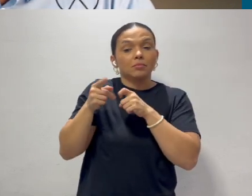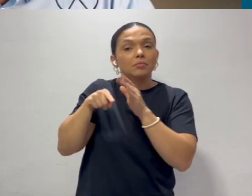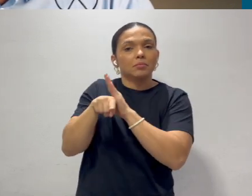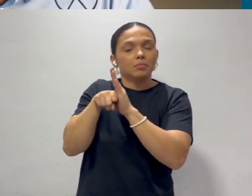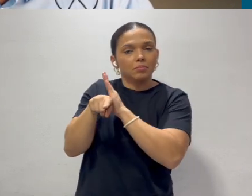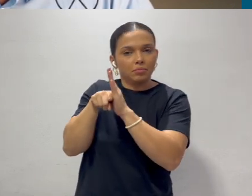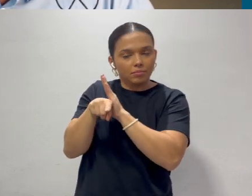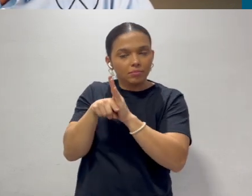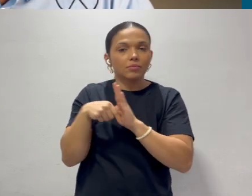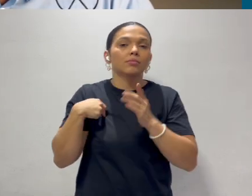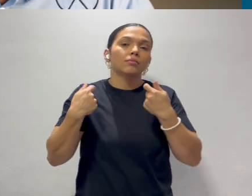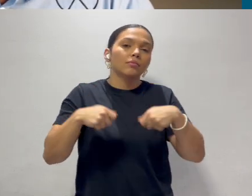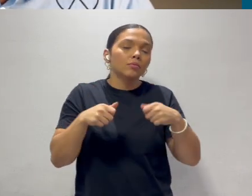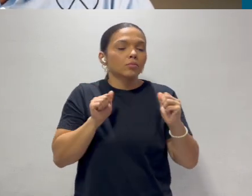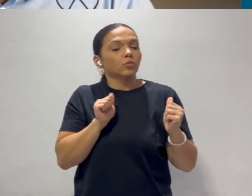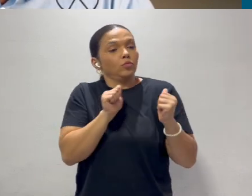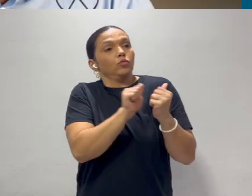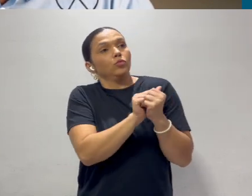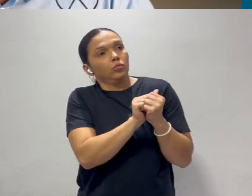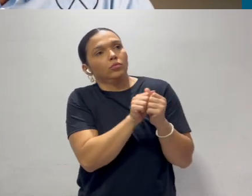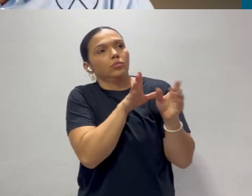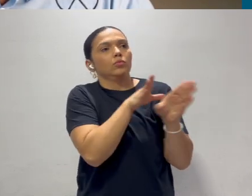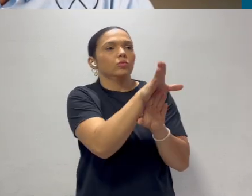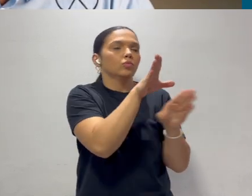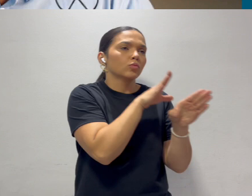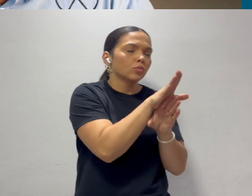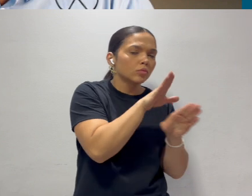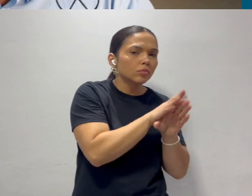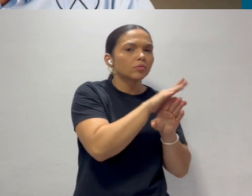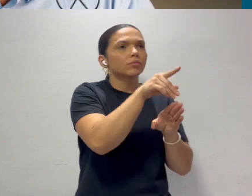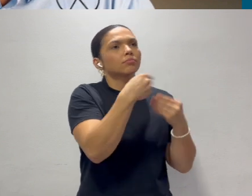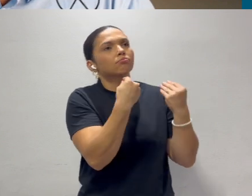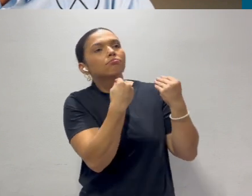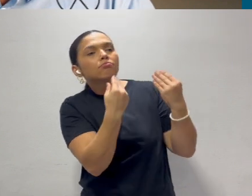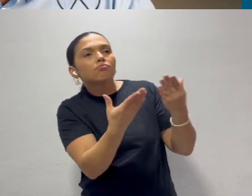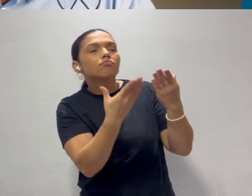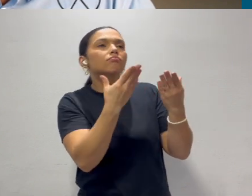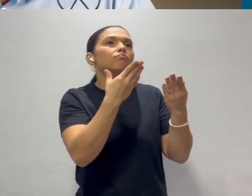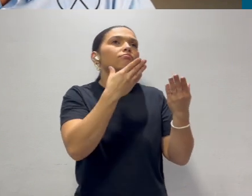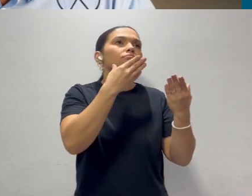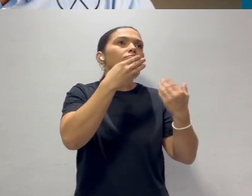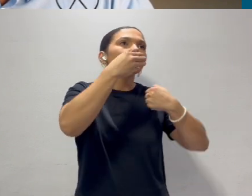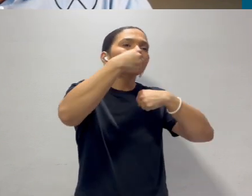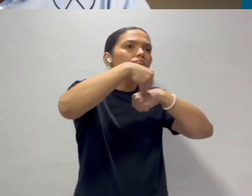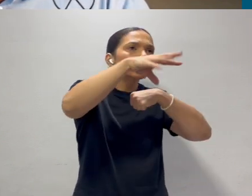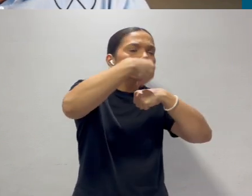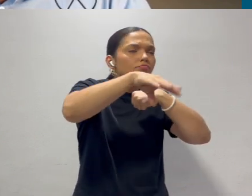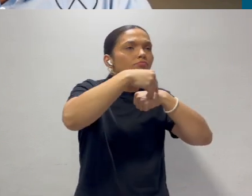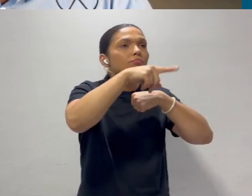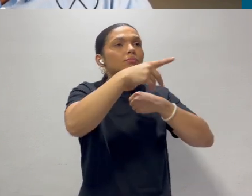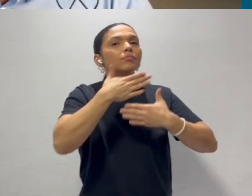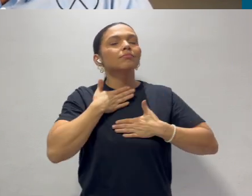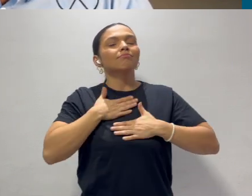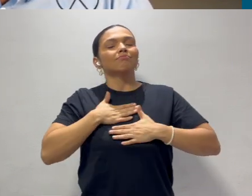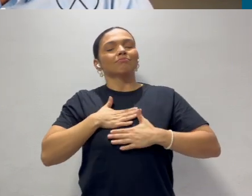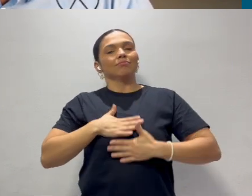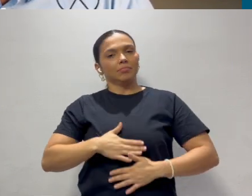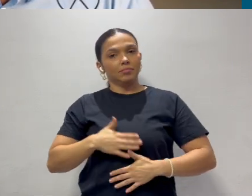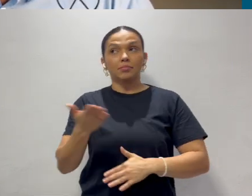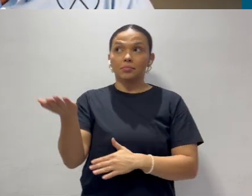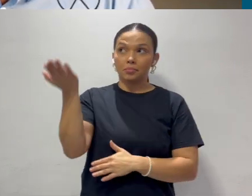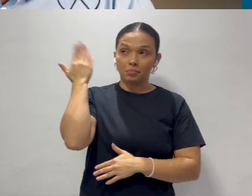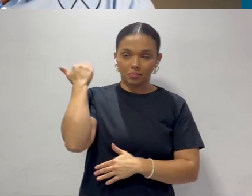passando em perícia. Então, eu procuro orientar e dar tranquilidade. Eu